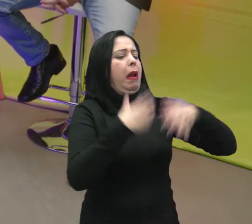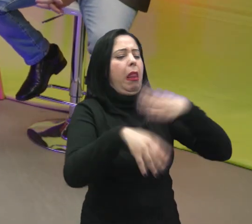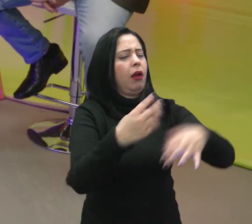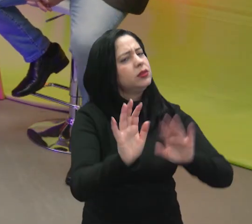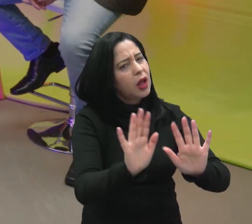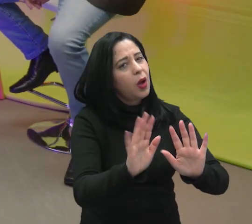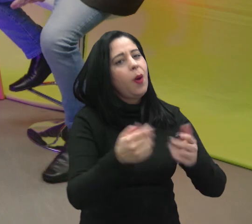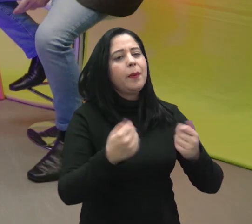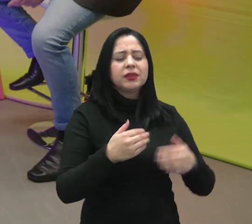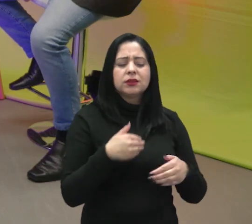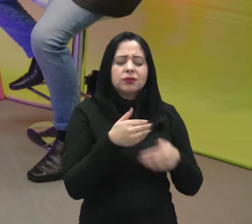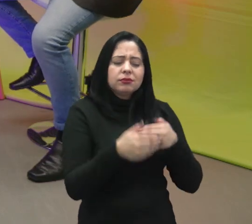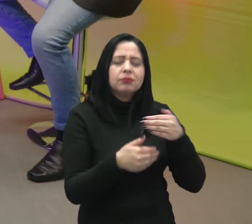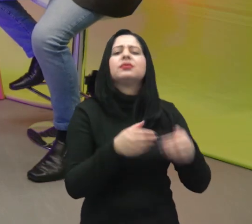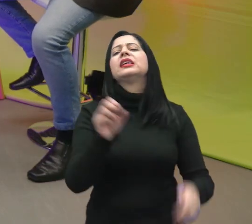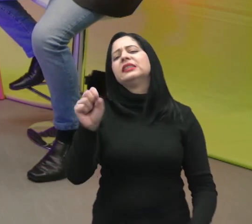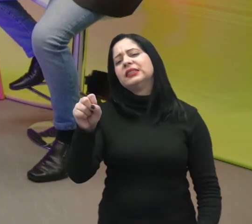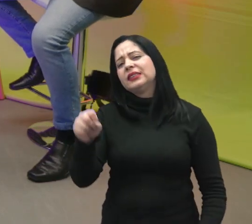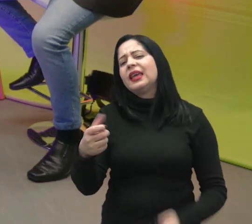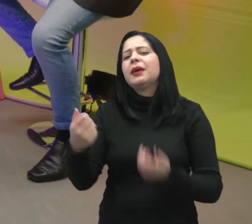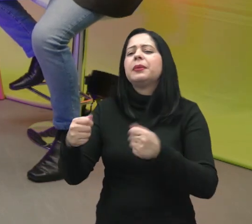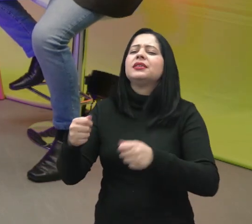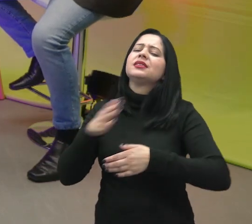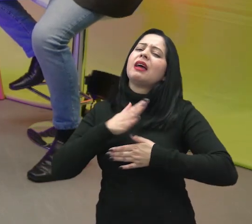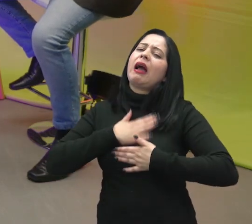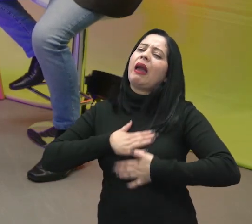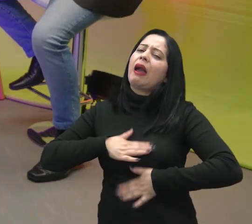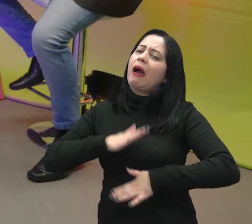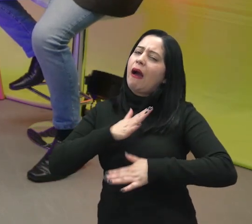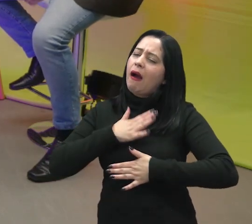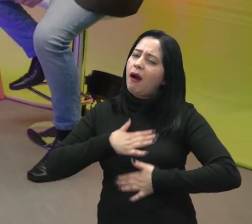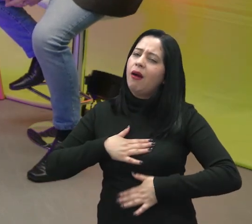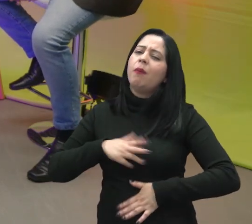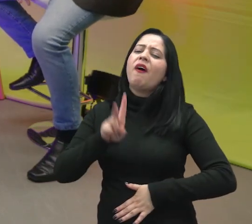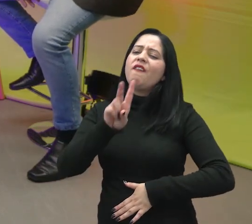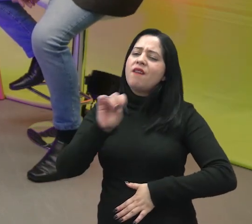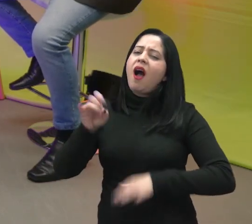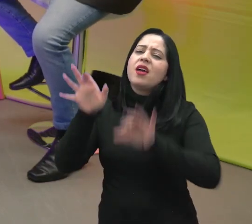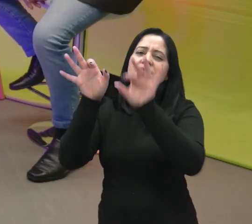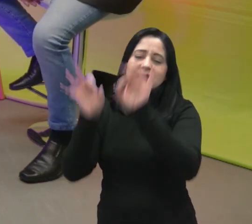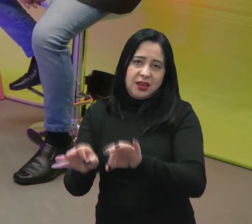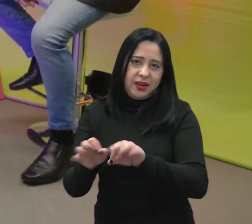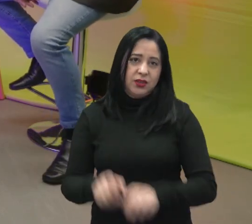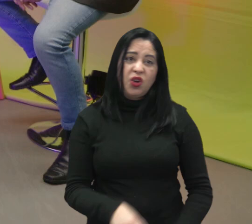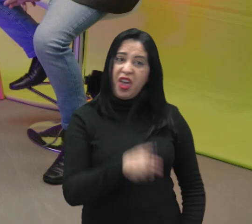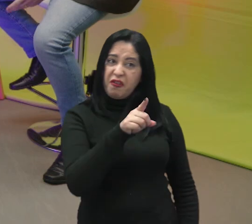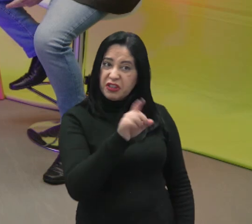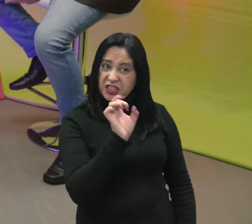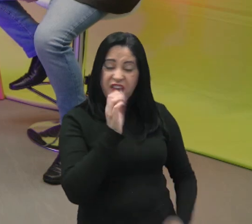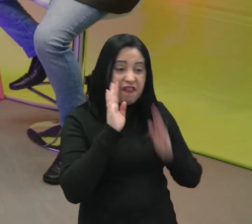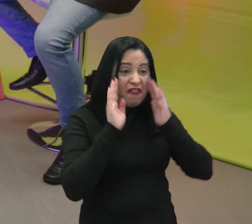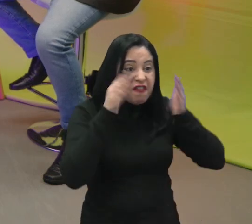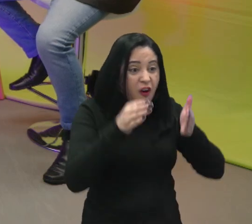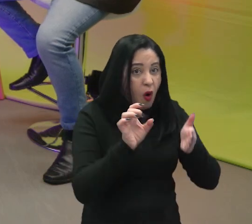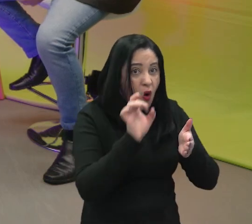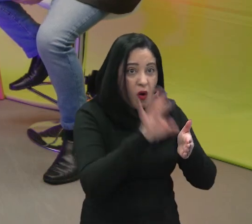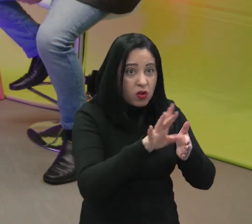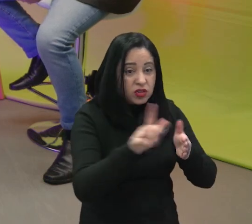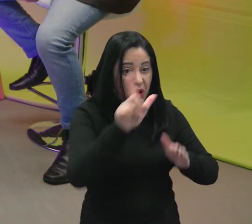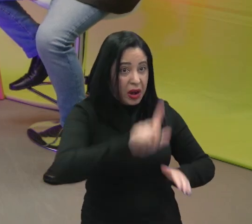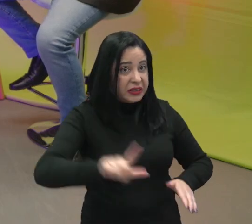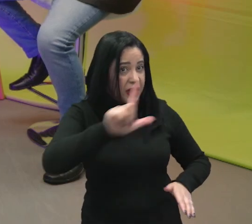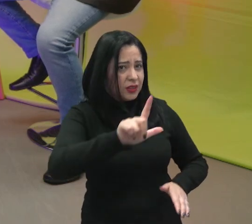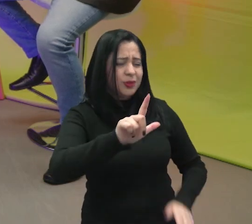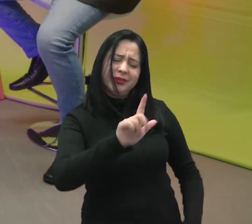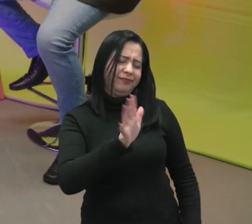ser no momento dela. Eu tenho aprendido isso, calma que vai estar tudo certo, calma que... Até porque você não se dedica só à literatura, né? Então, você tem... então